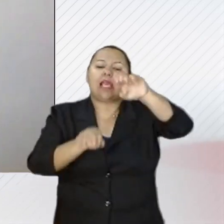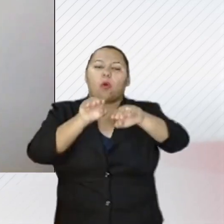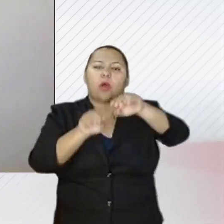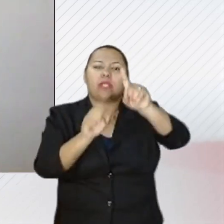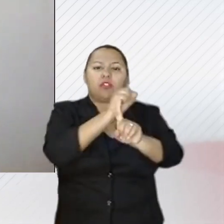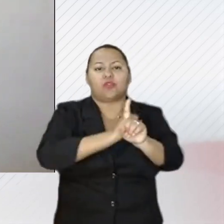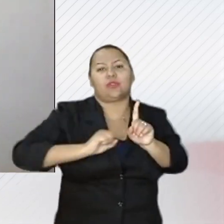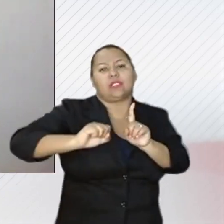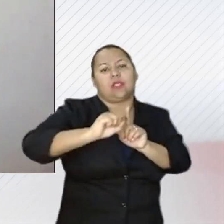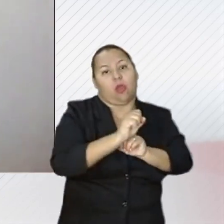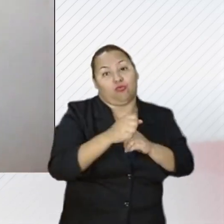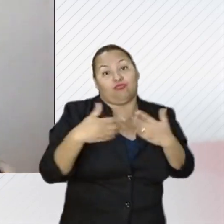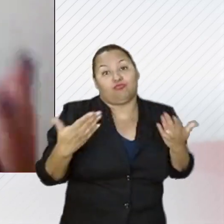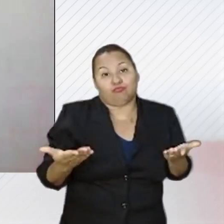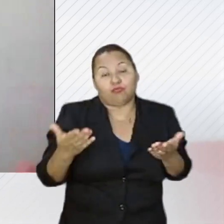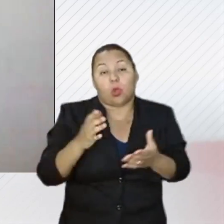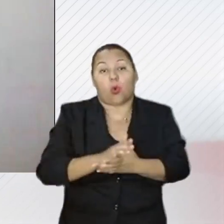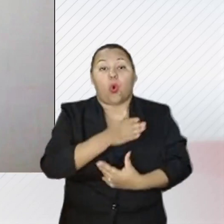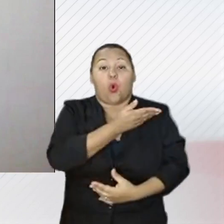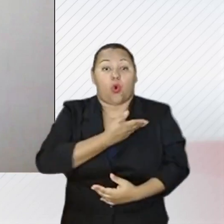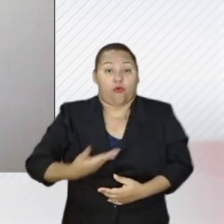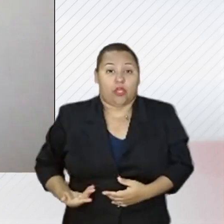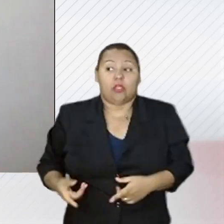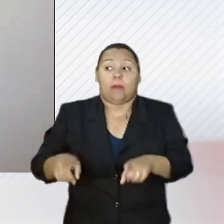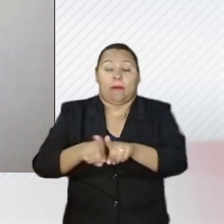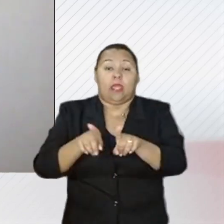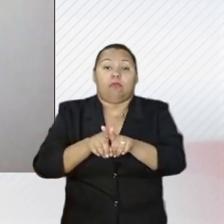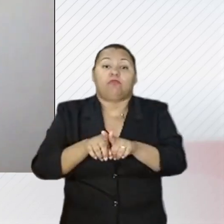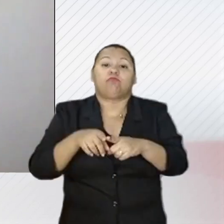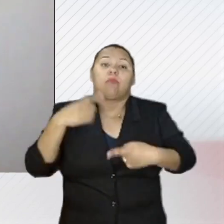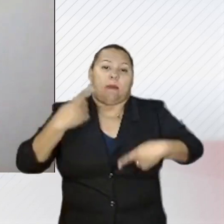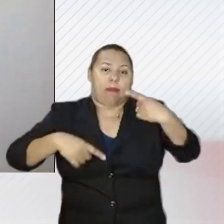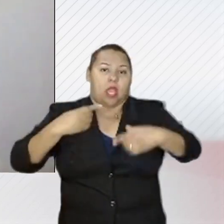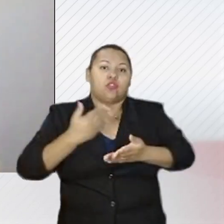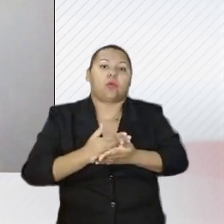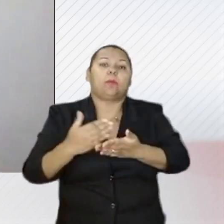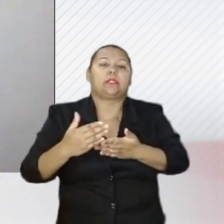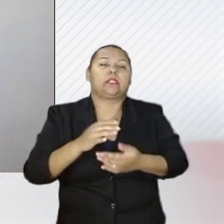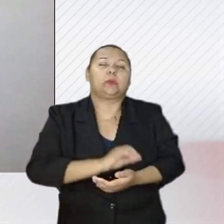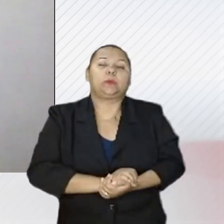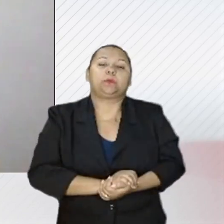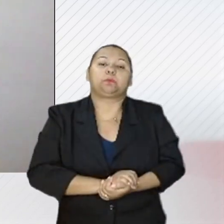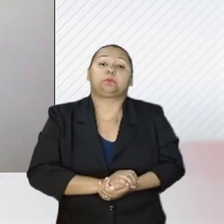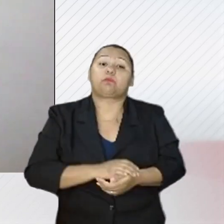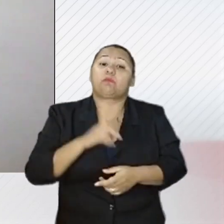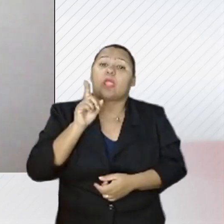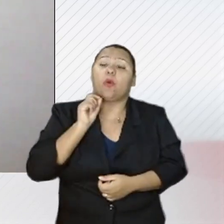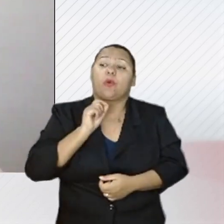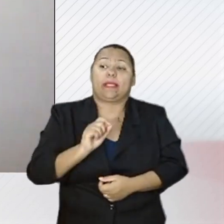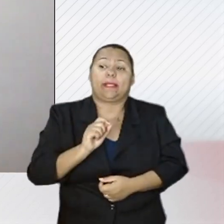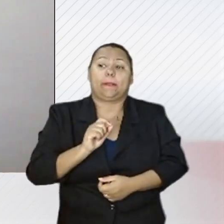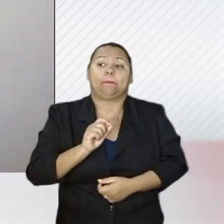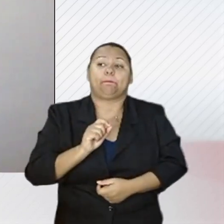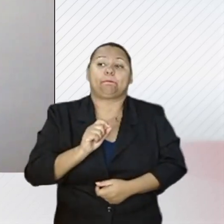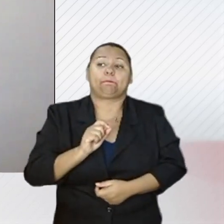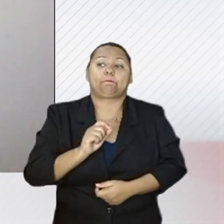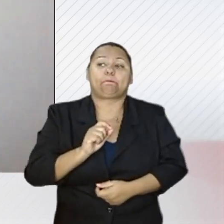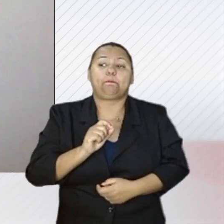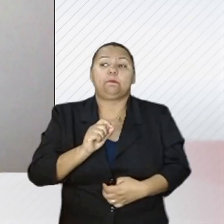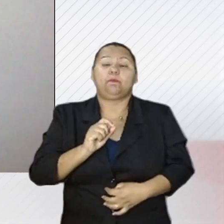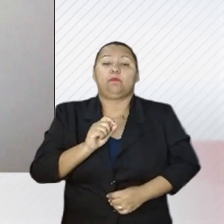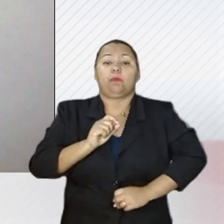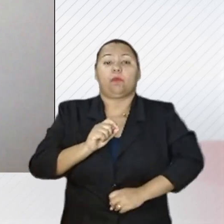debate que o governo tem feito, e a comissão também tem feito, é a questão do cashback, né? Que é o retorno de